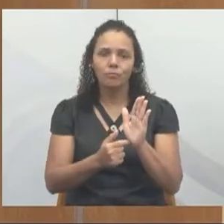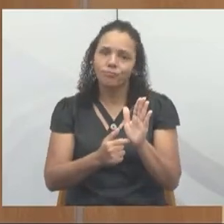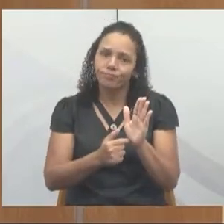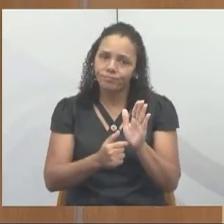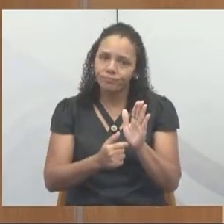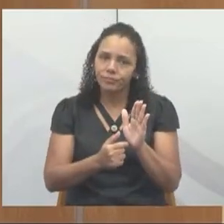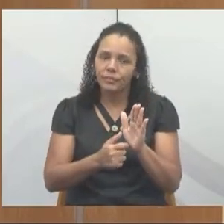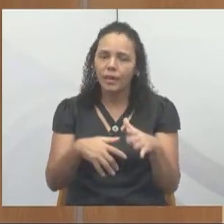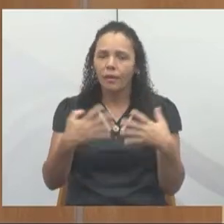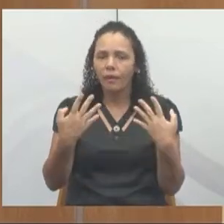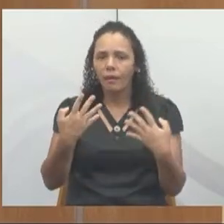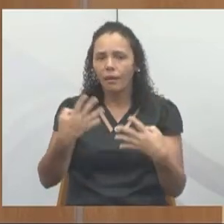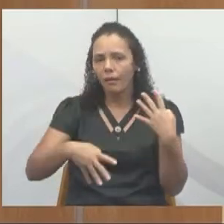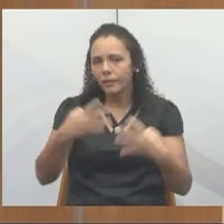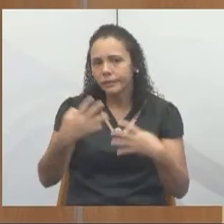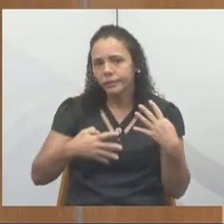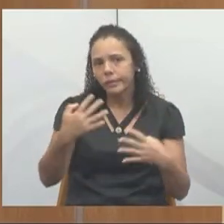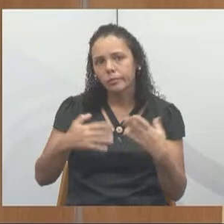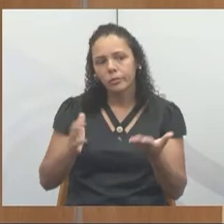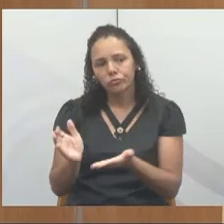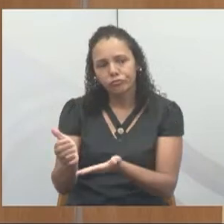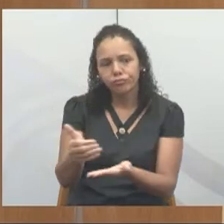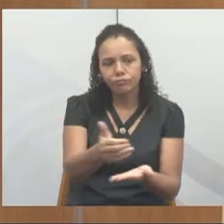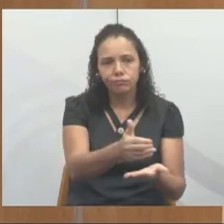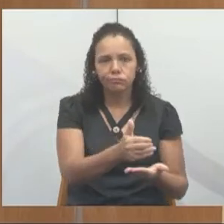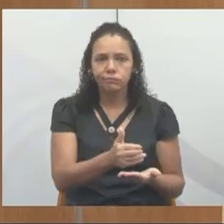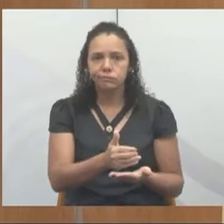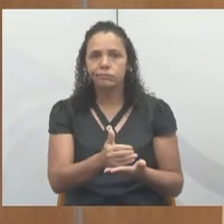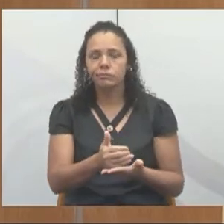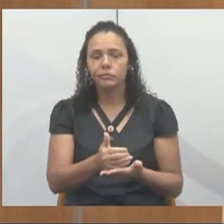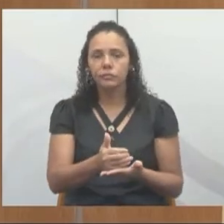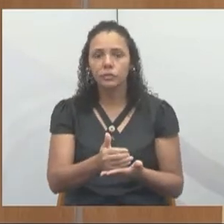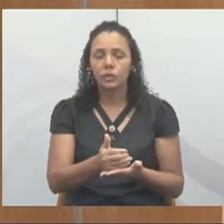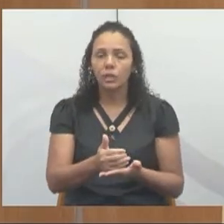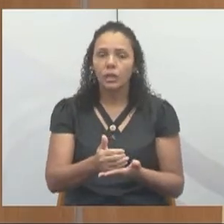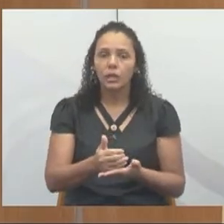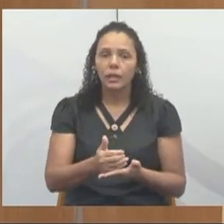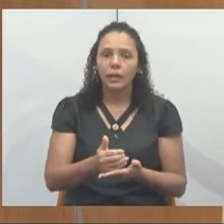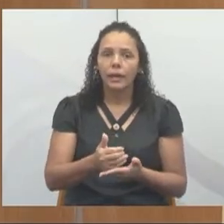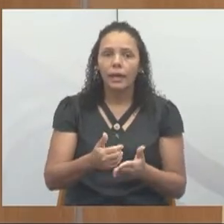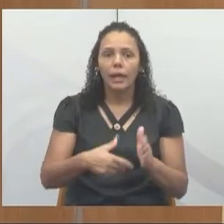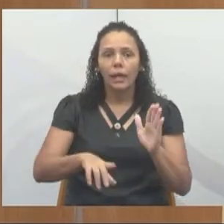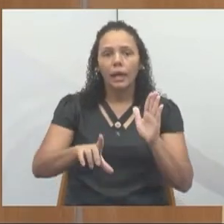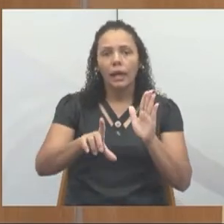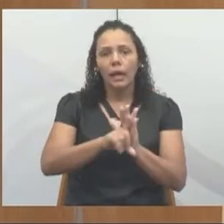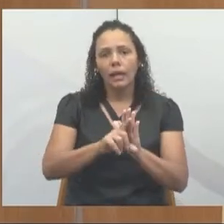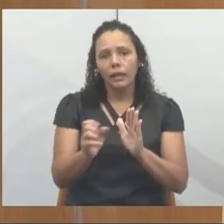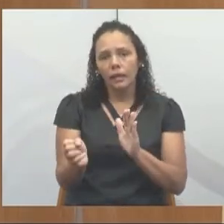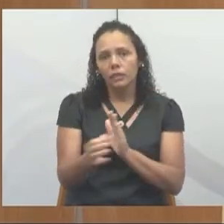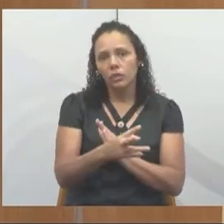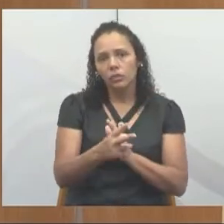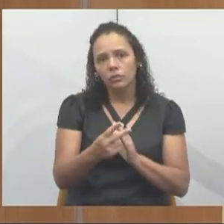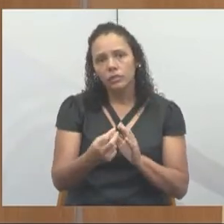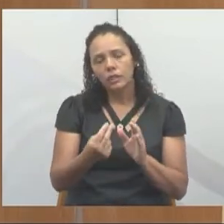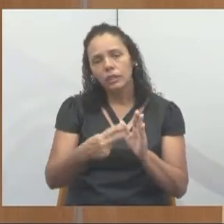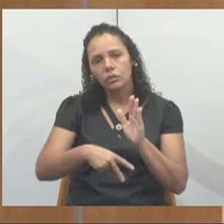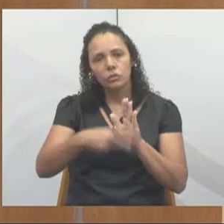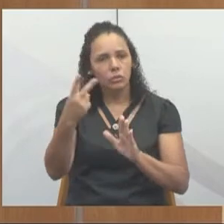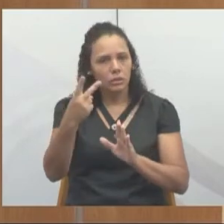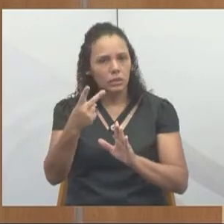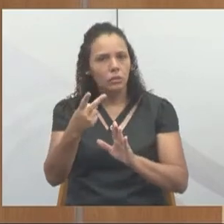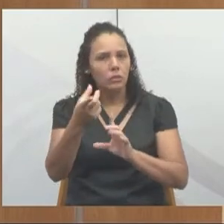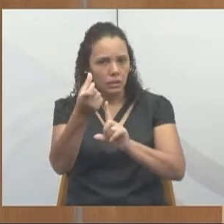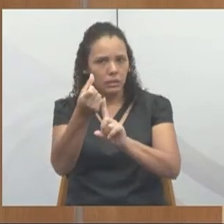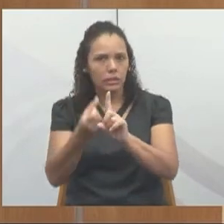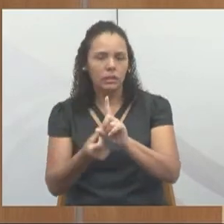forte sobre a receita municipal. A gente estima que com a lei que entrou em vigor no segundo semestre do ano passado, a gente teve aí uma